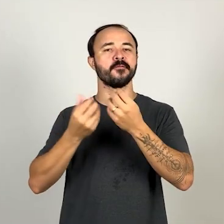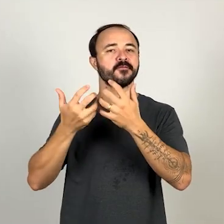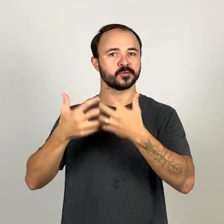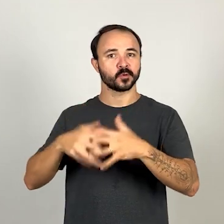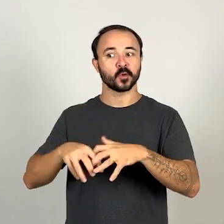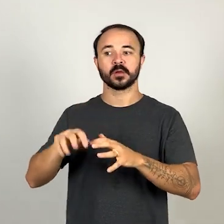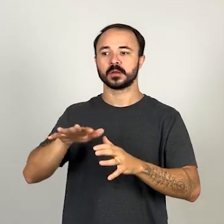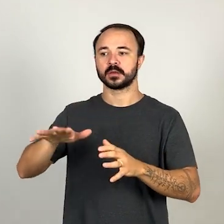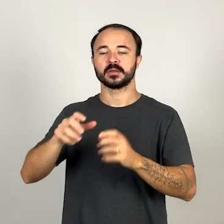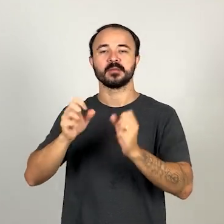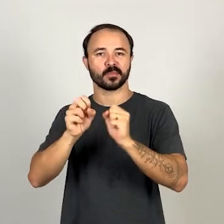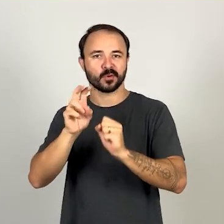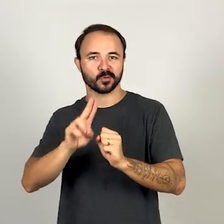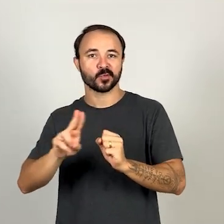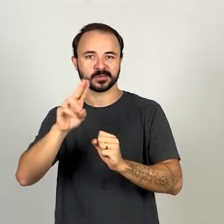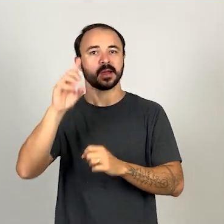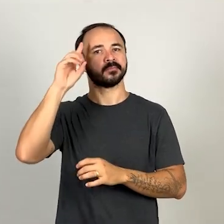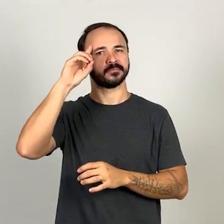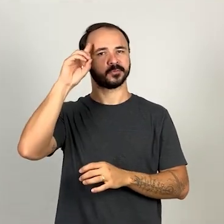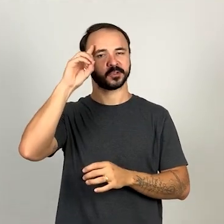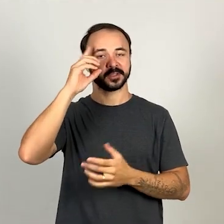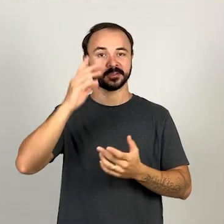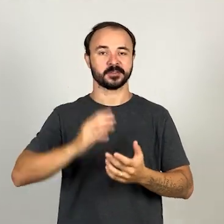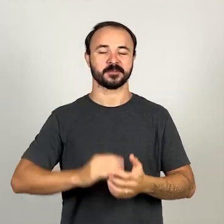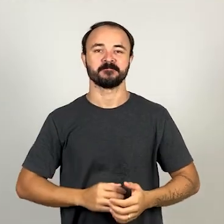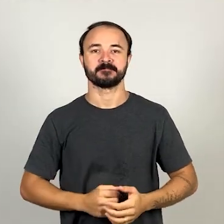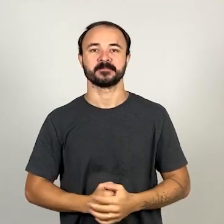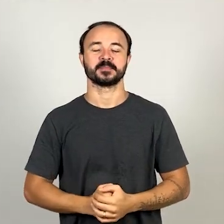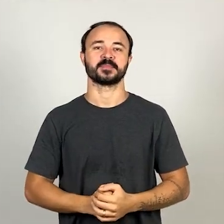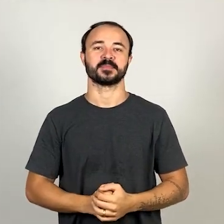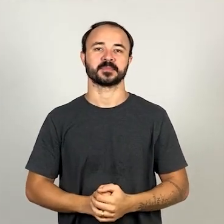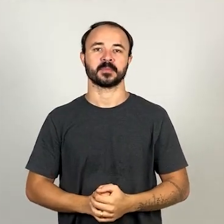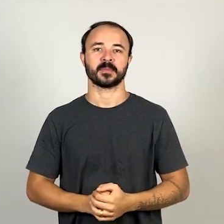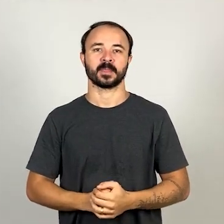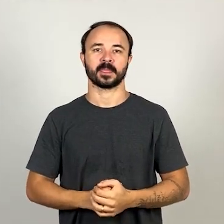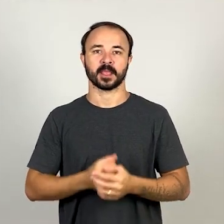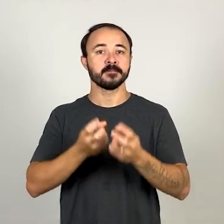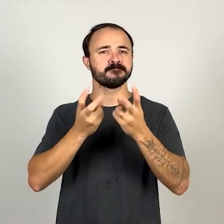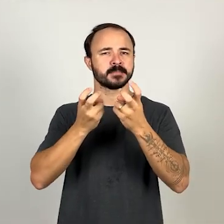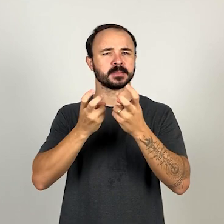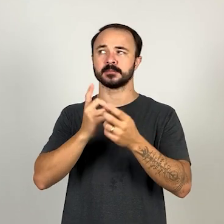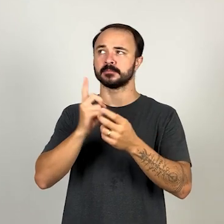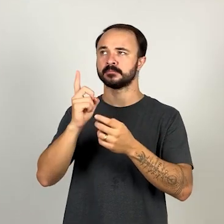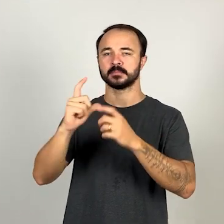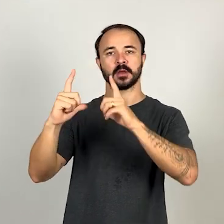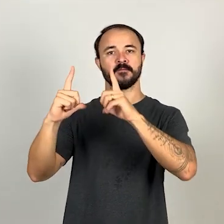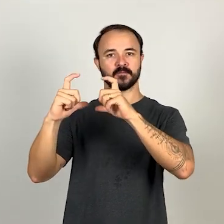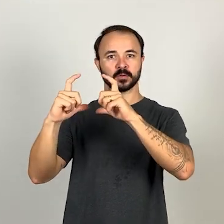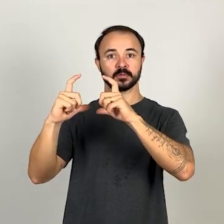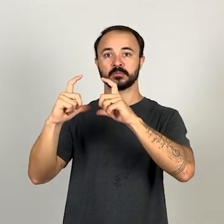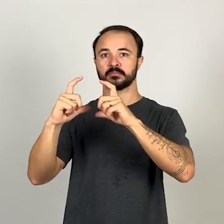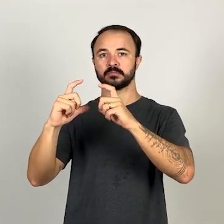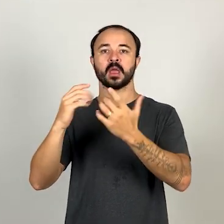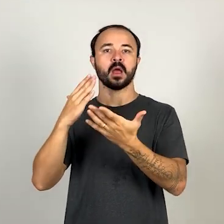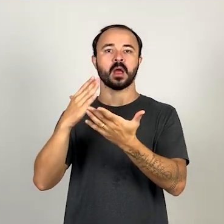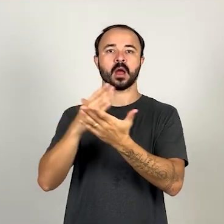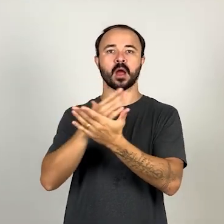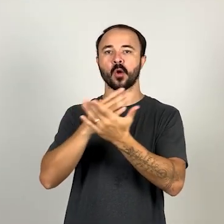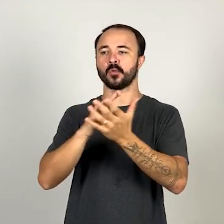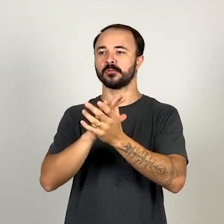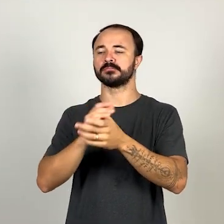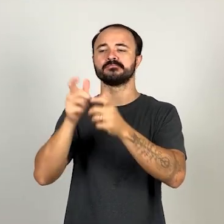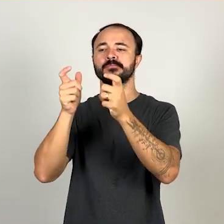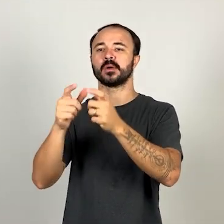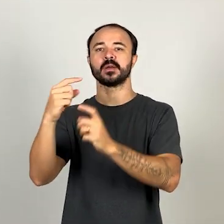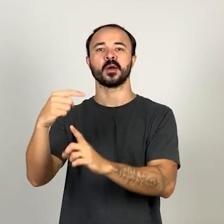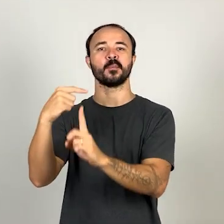e como que a gente pode utilizar isso em nossas vidas. Observando a imagem, nós temos alguns